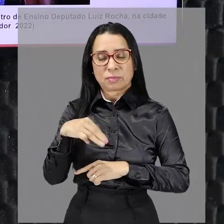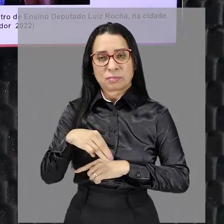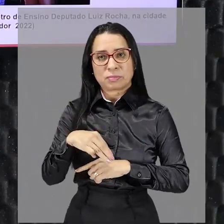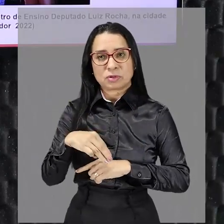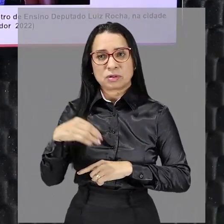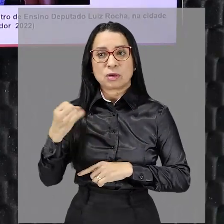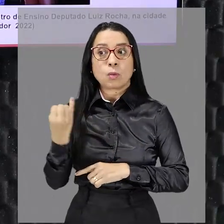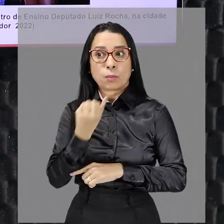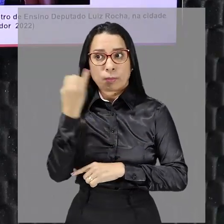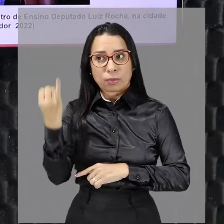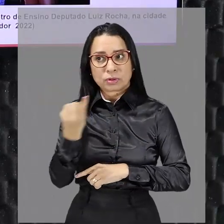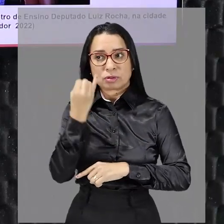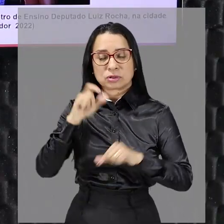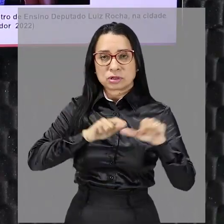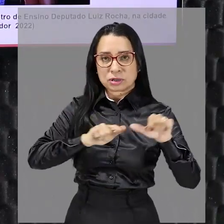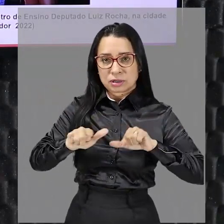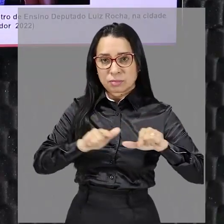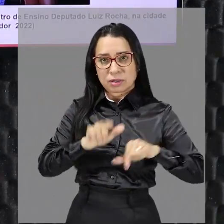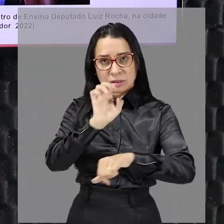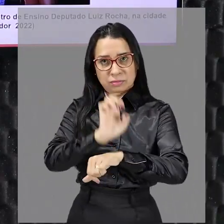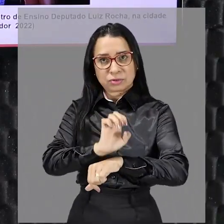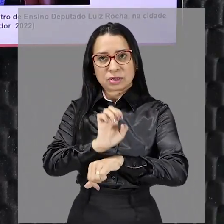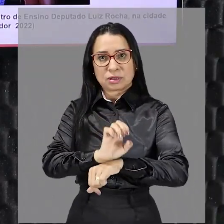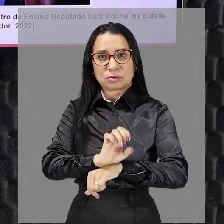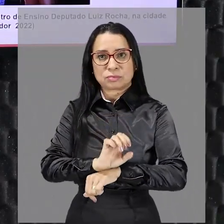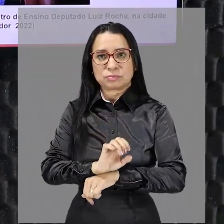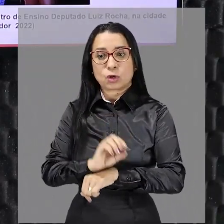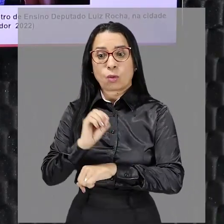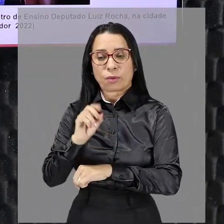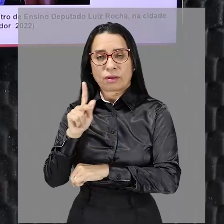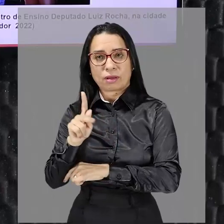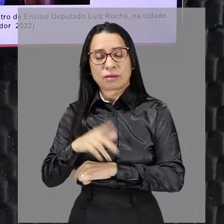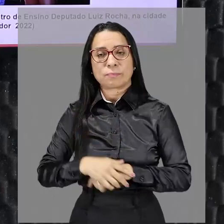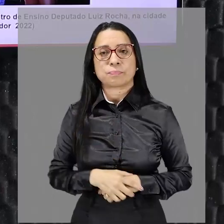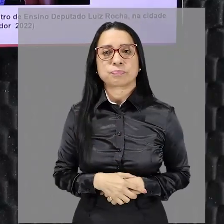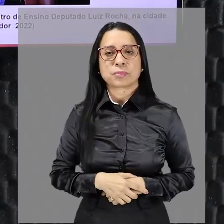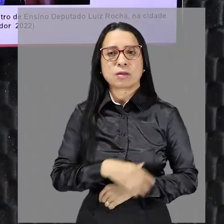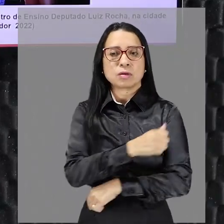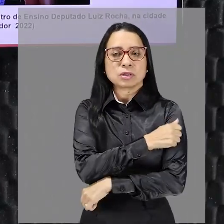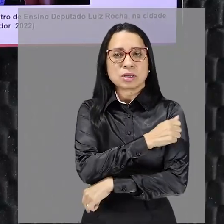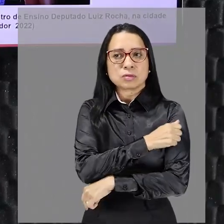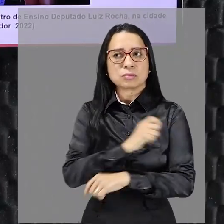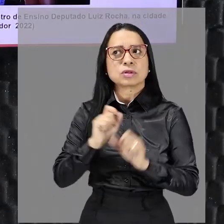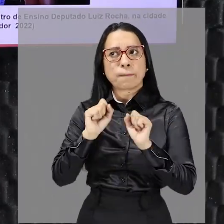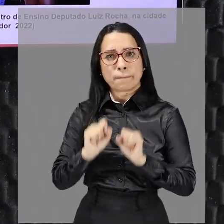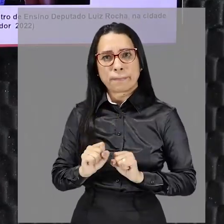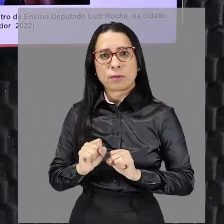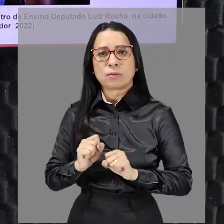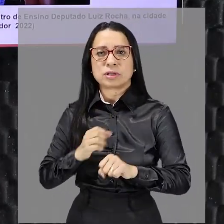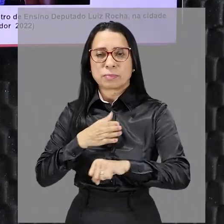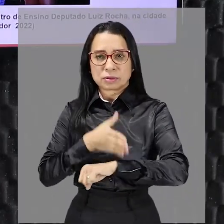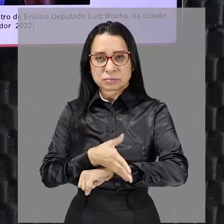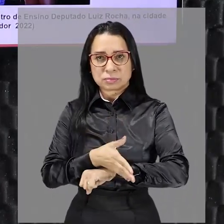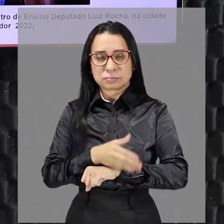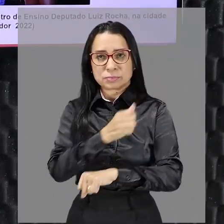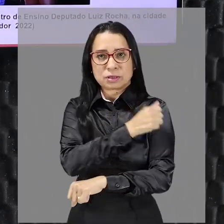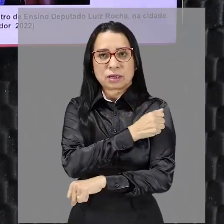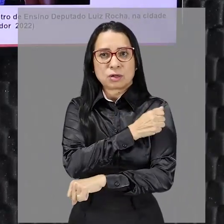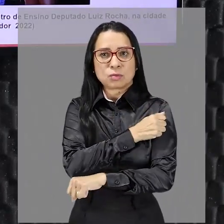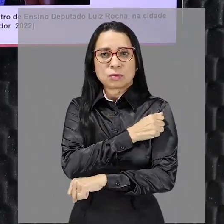esteja dentro da rede de ensino estadual, certo? E os estudantes que podem participar, alunos do